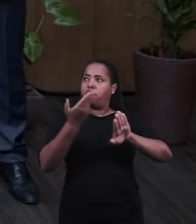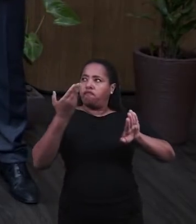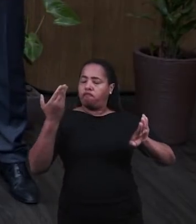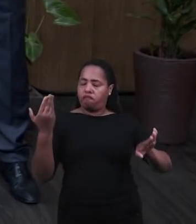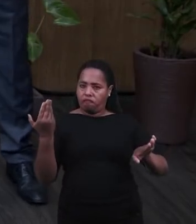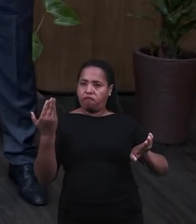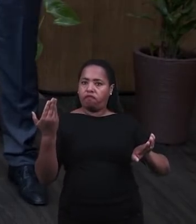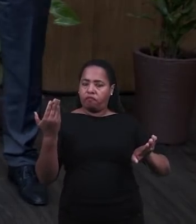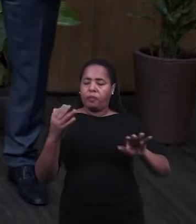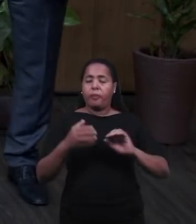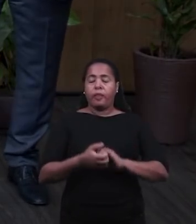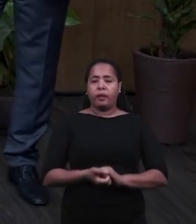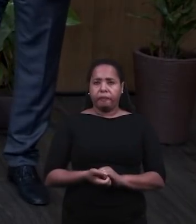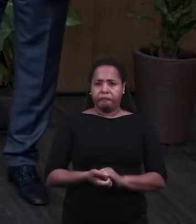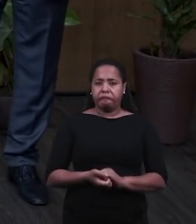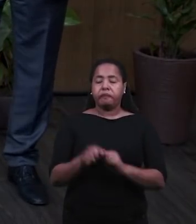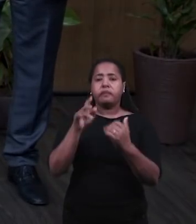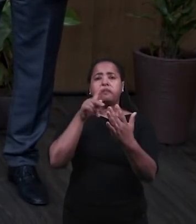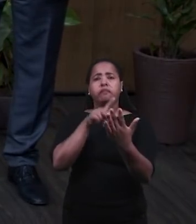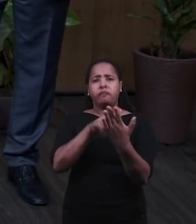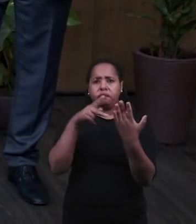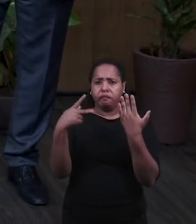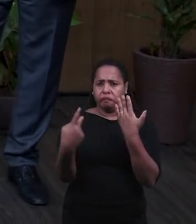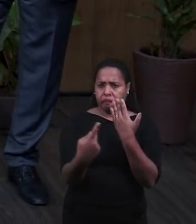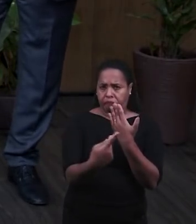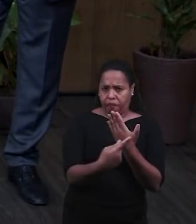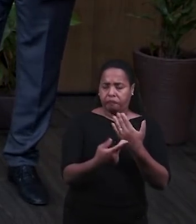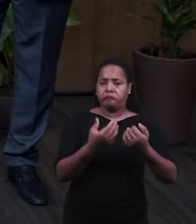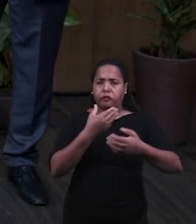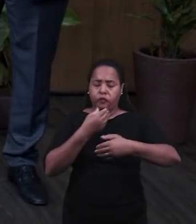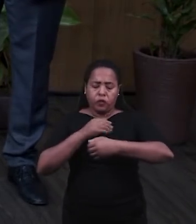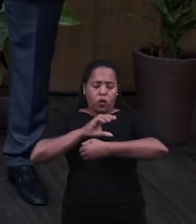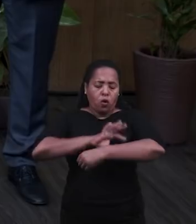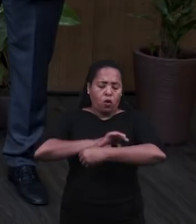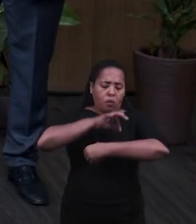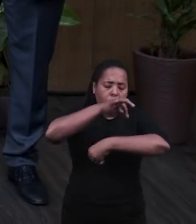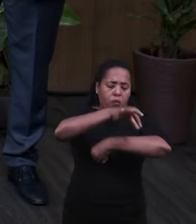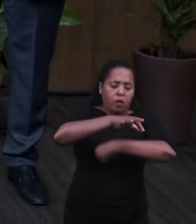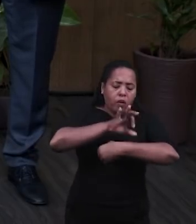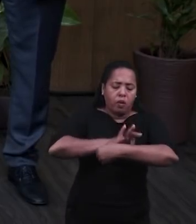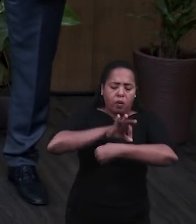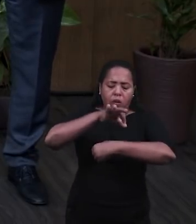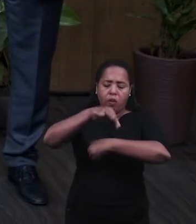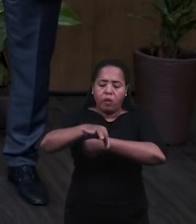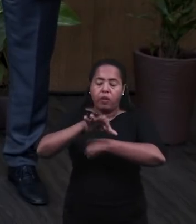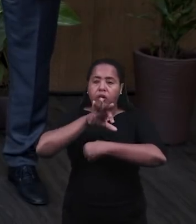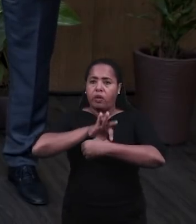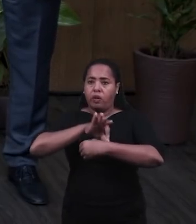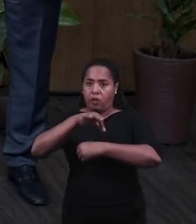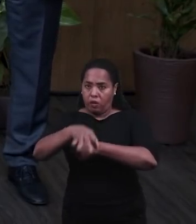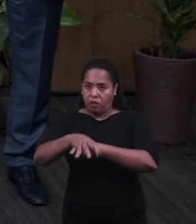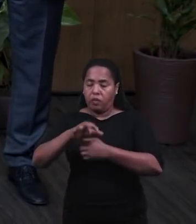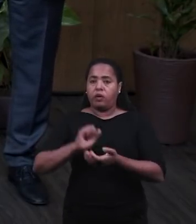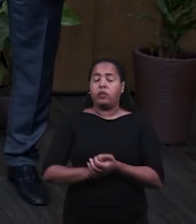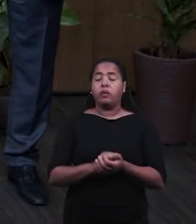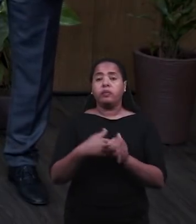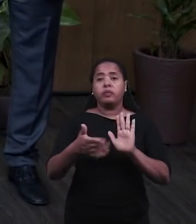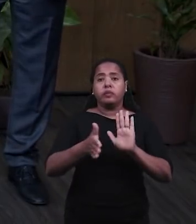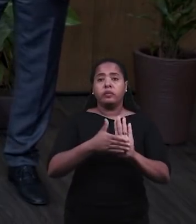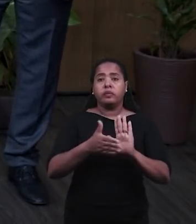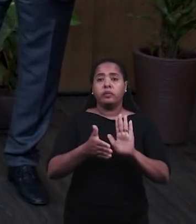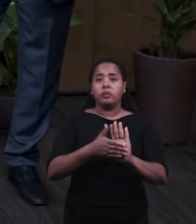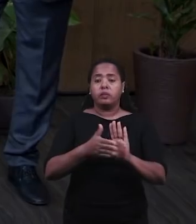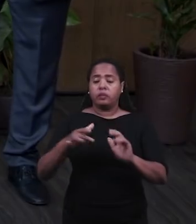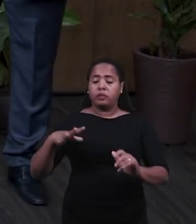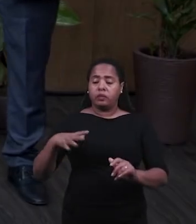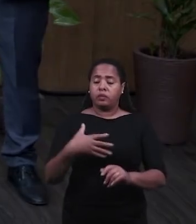dele. E na parábola do semeador, o projeto de Deus, este projeto para salvar o